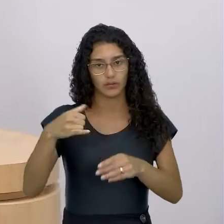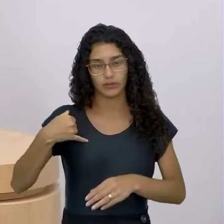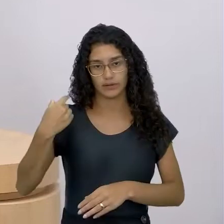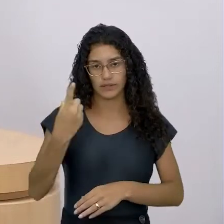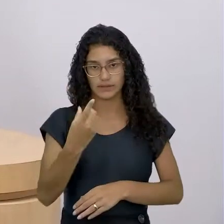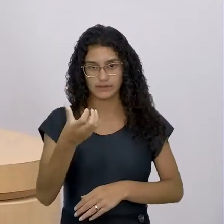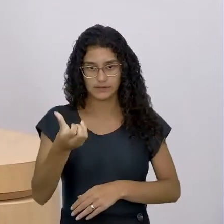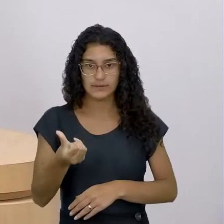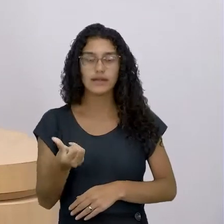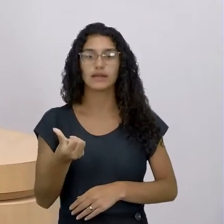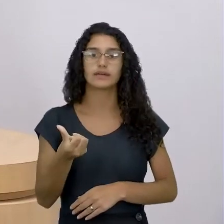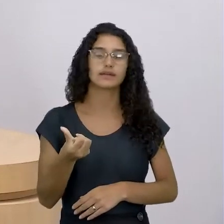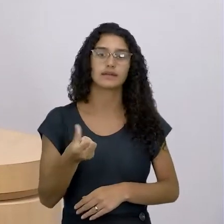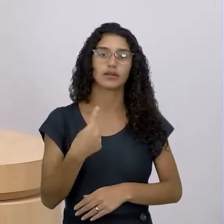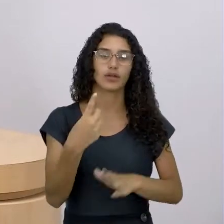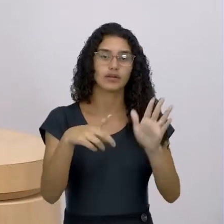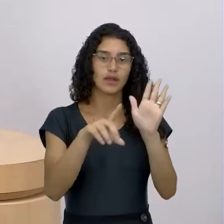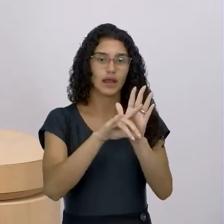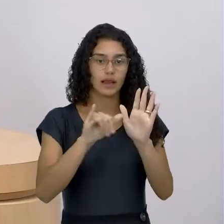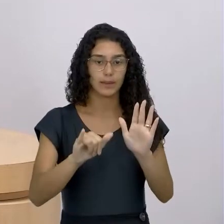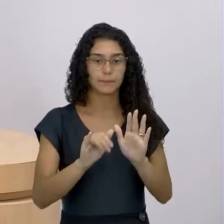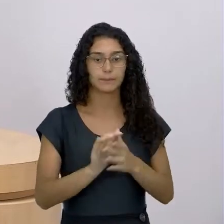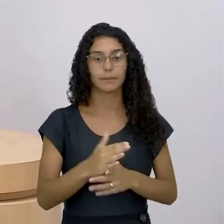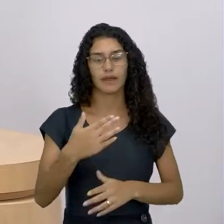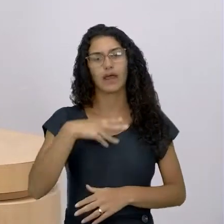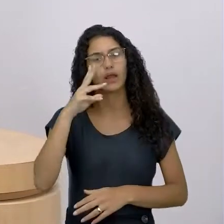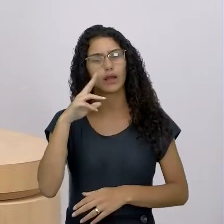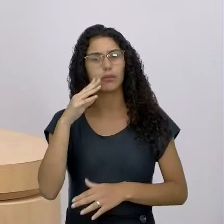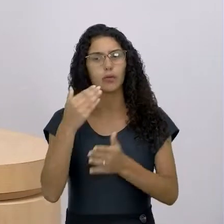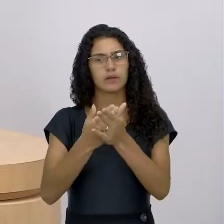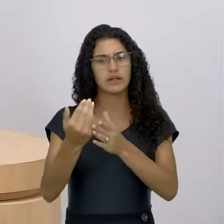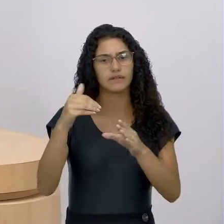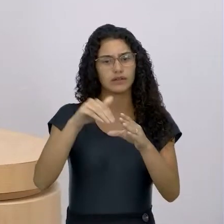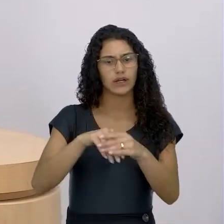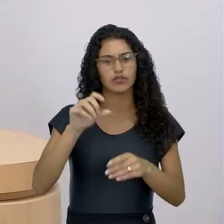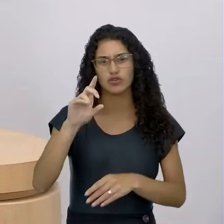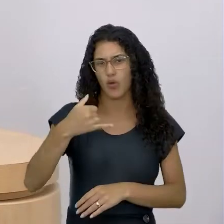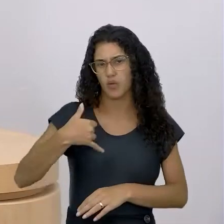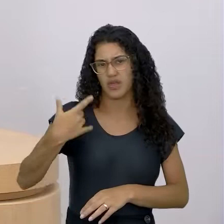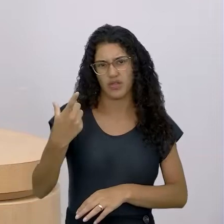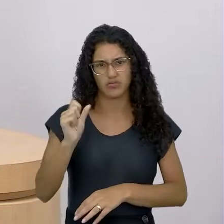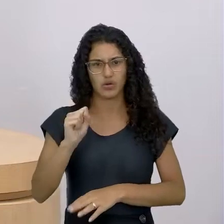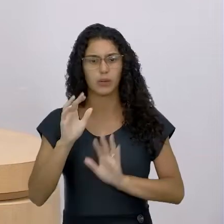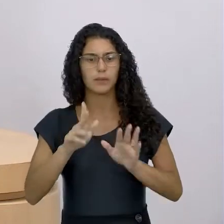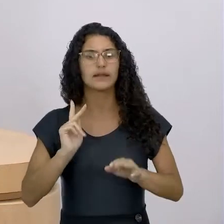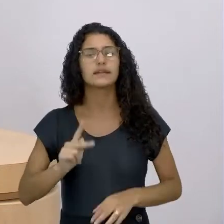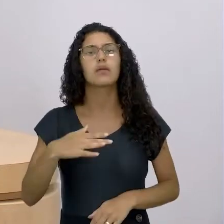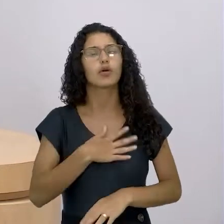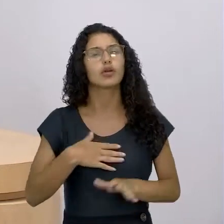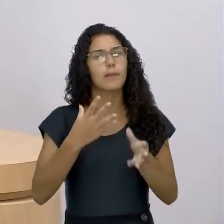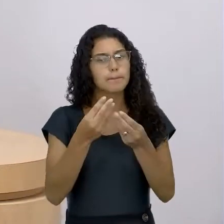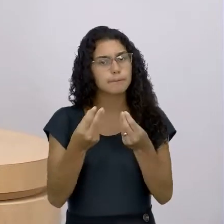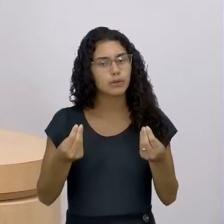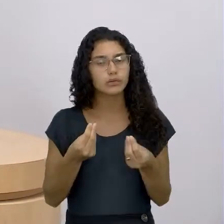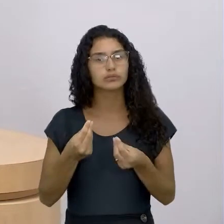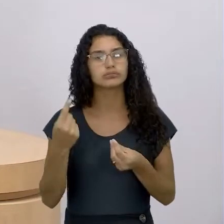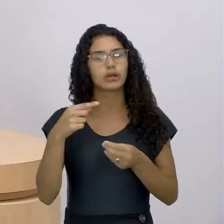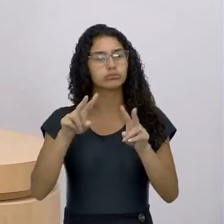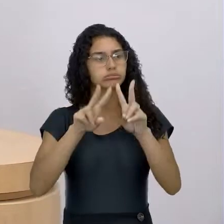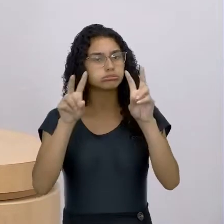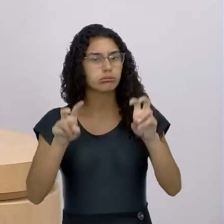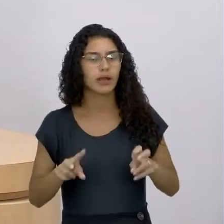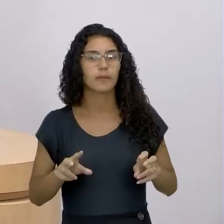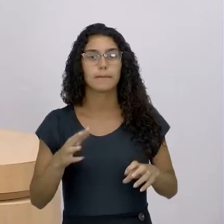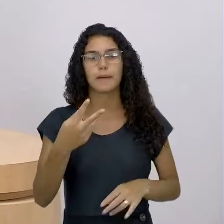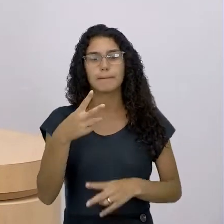16, segundo a nossa lei, né? E eu mesmo me lembro de ter votado apenas com 18 anos, mas eu sempre gostei muito desse assunto,